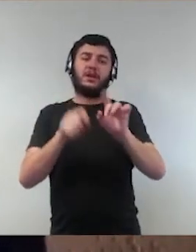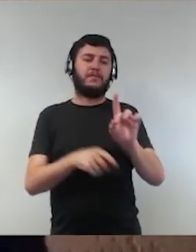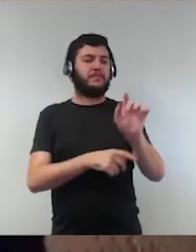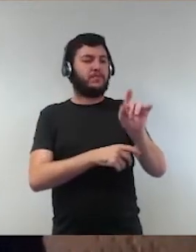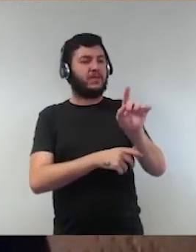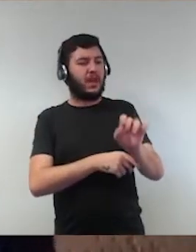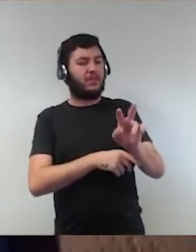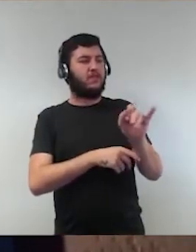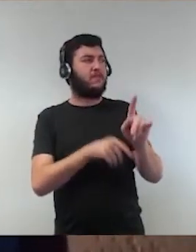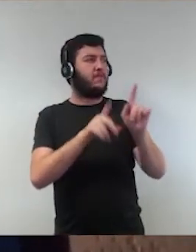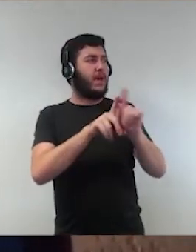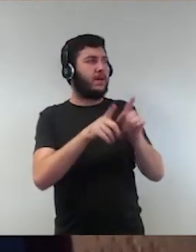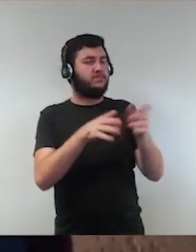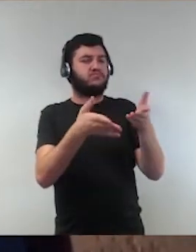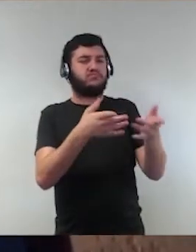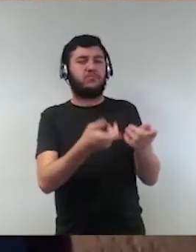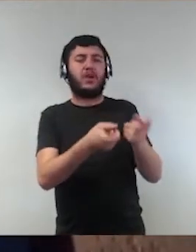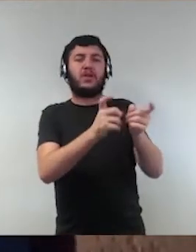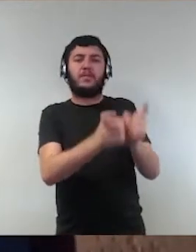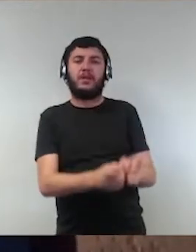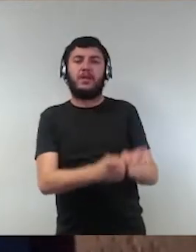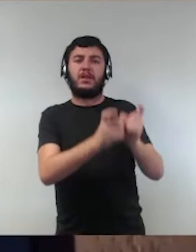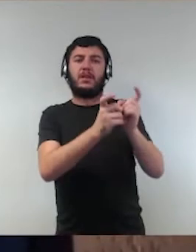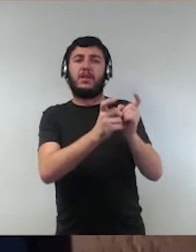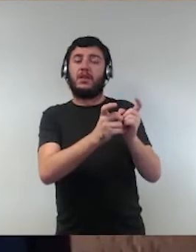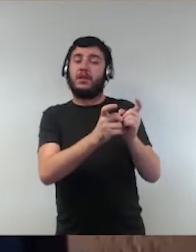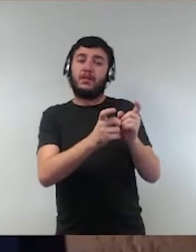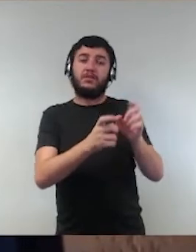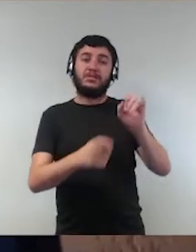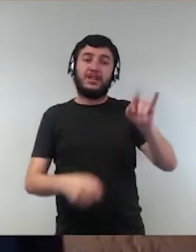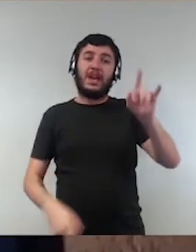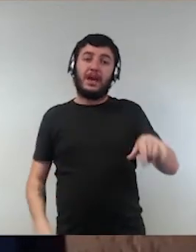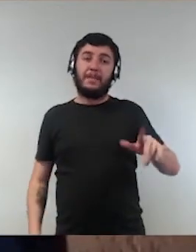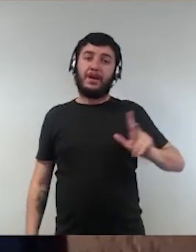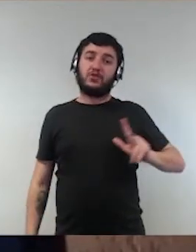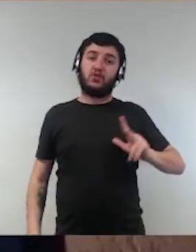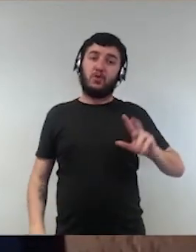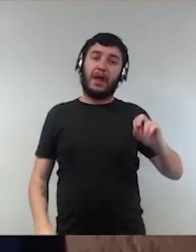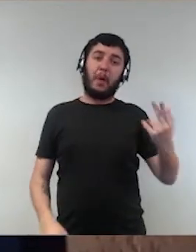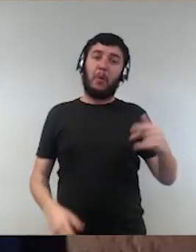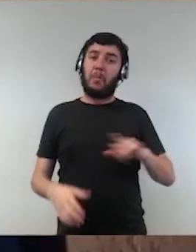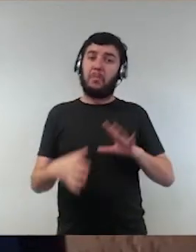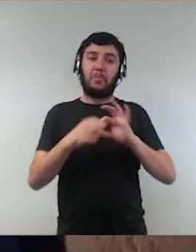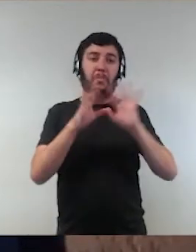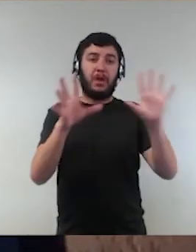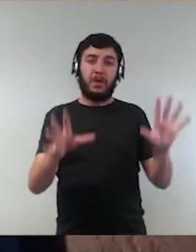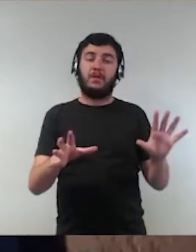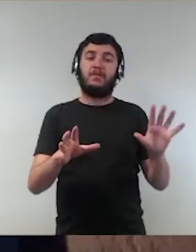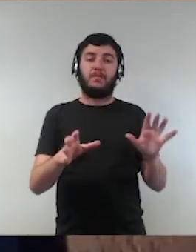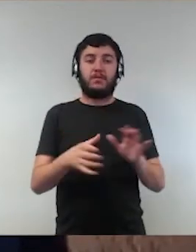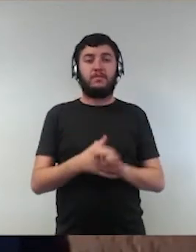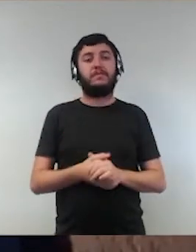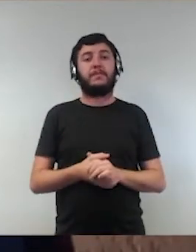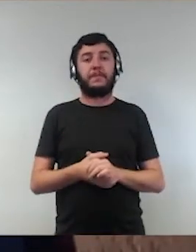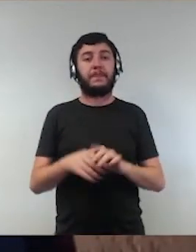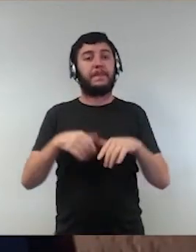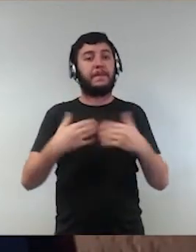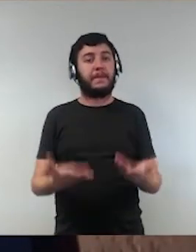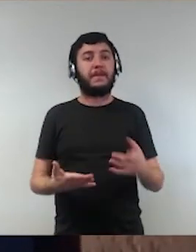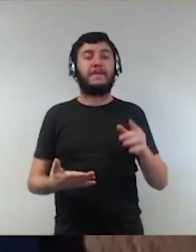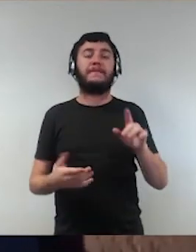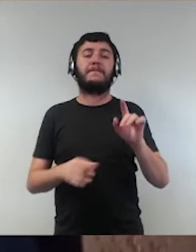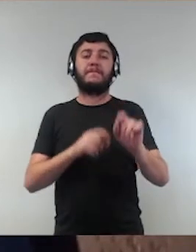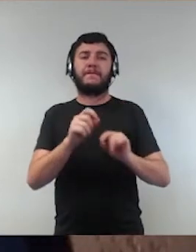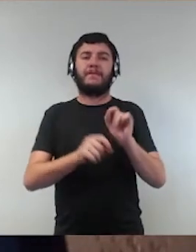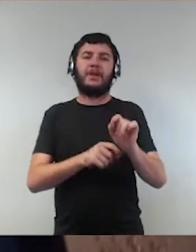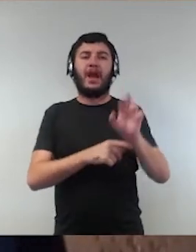ser tratados independente da sua natureza, de ser pessoal ou não. Isso é muito importante porque, enfim, a razão de ser de